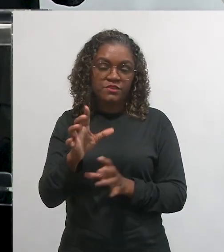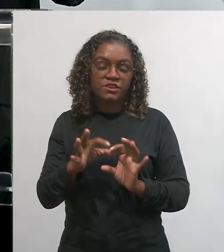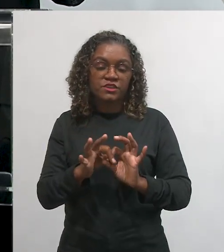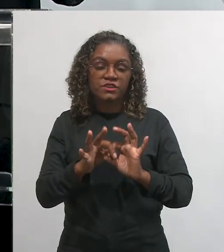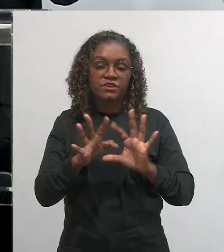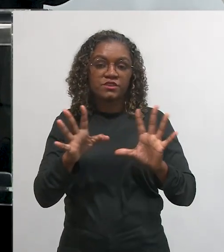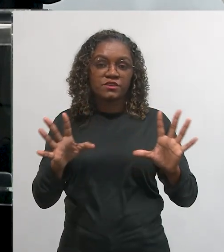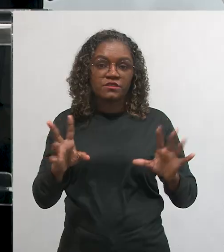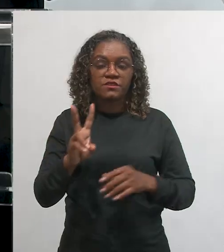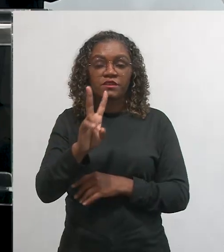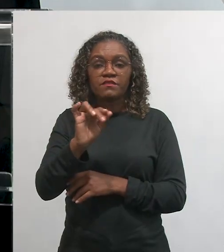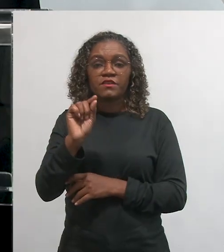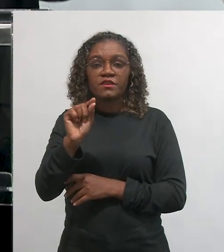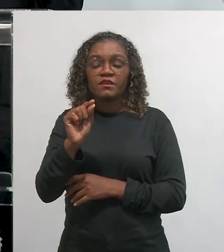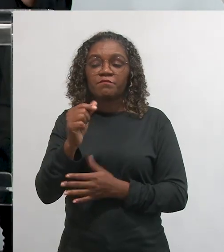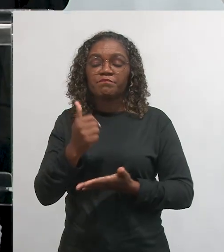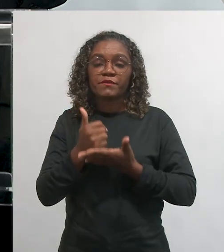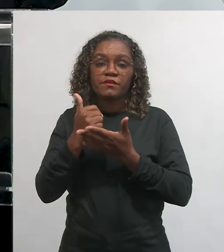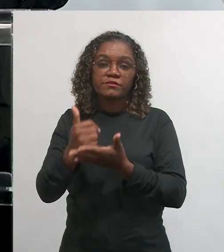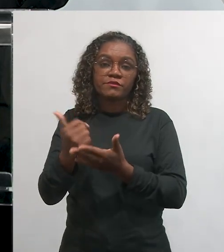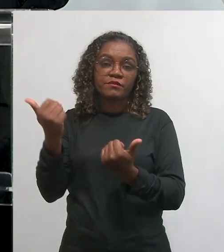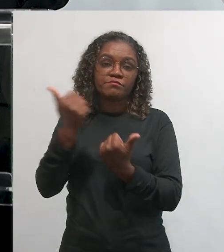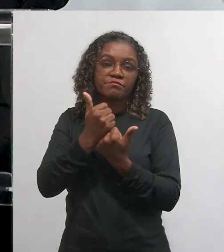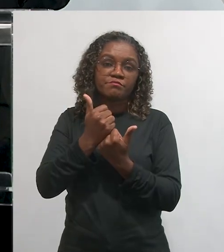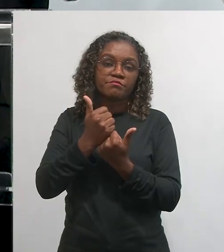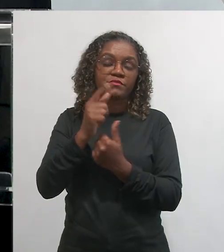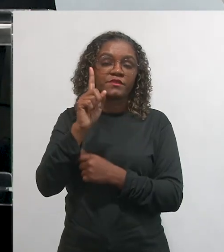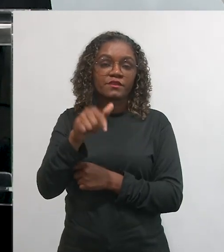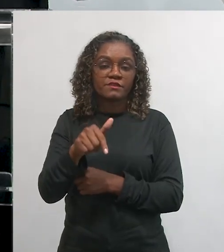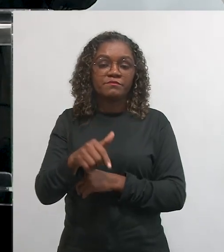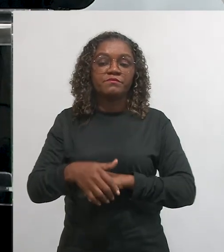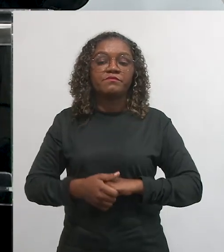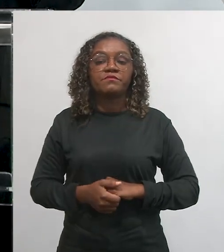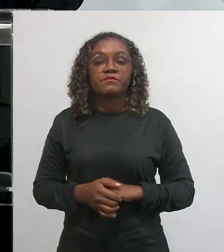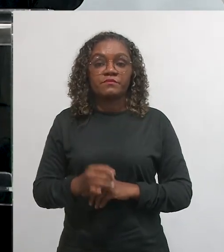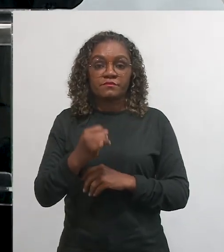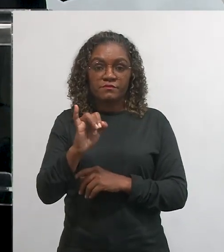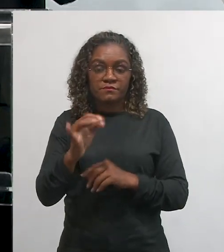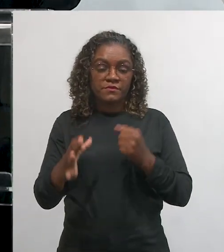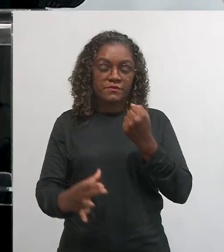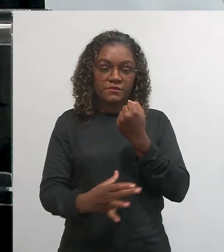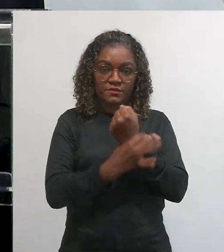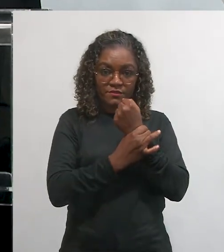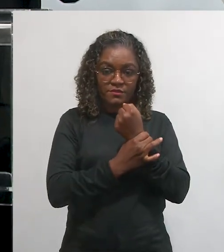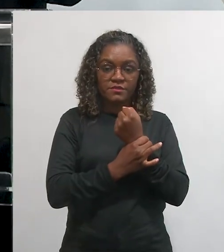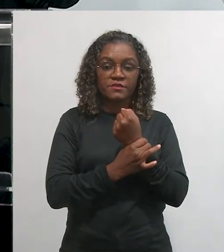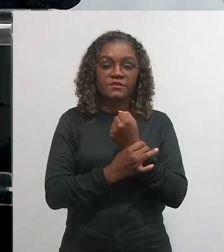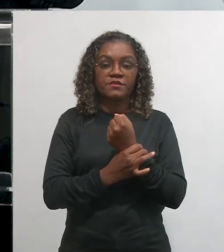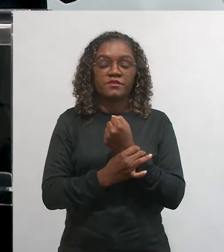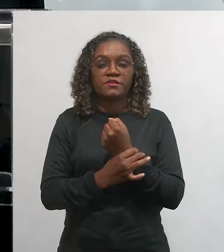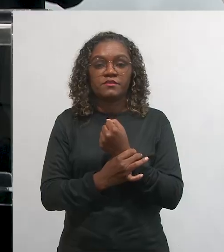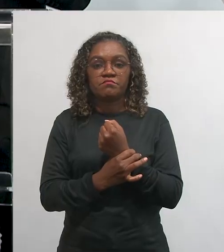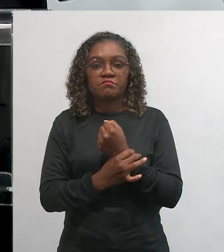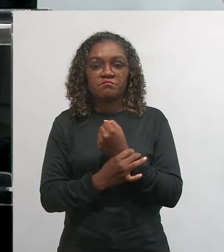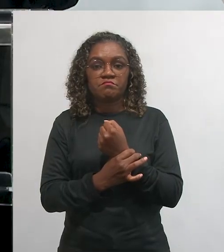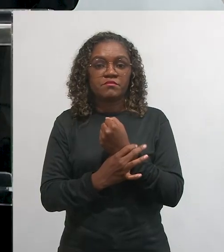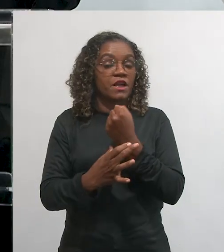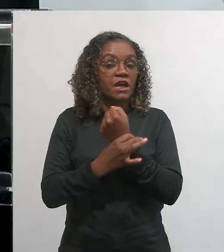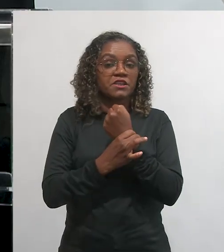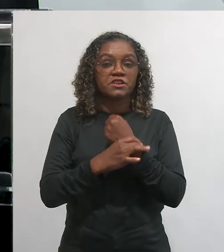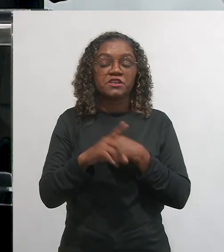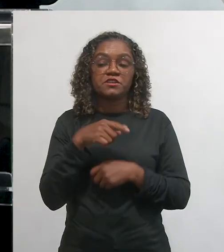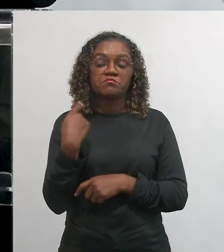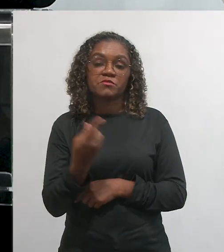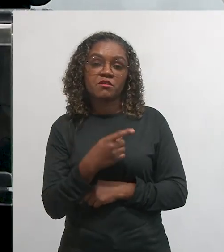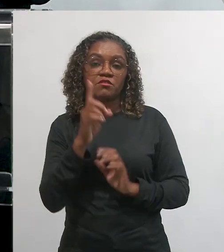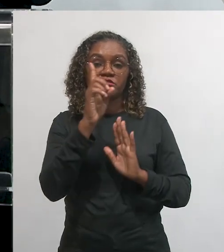abraçar o Estado. Para a gente garantir o direito à propriedade, inclusive a propriedade dos nossos próprios sonhos, de nós mesmos, a gente cede